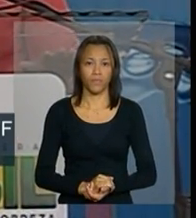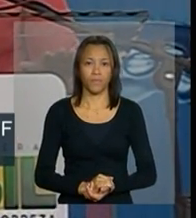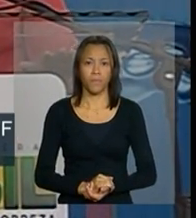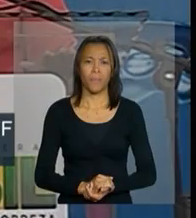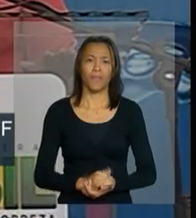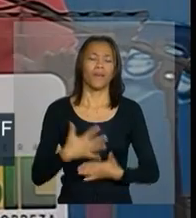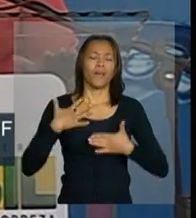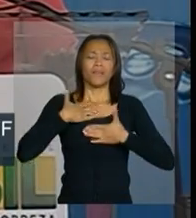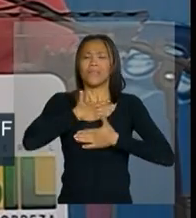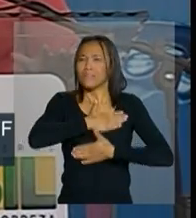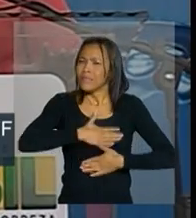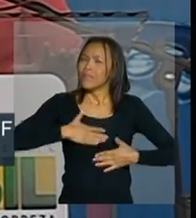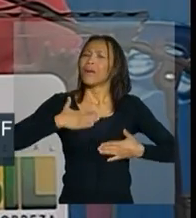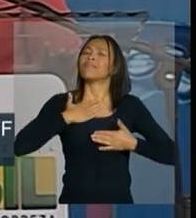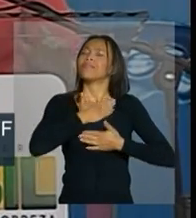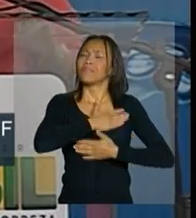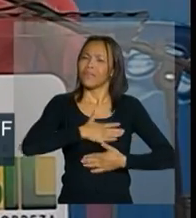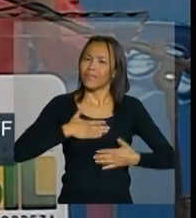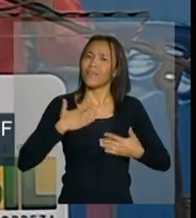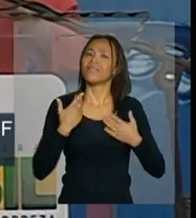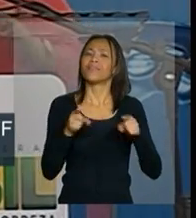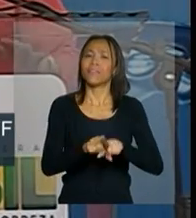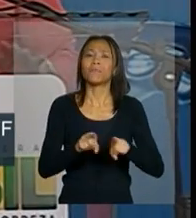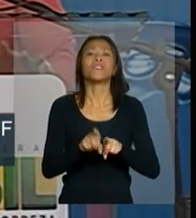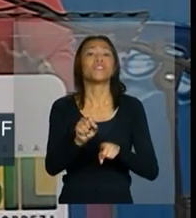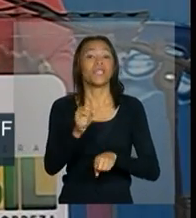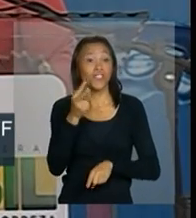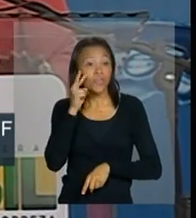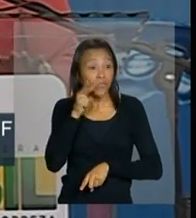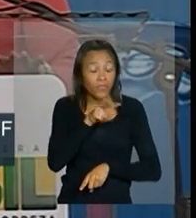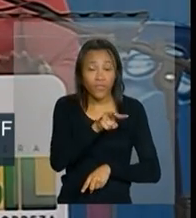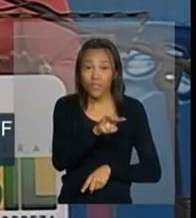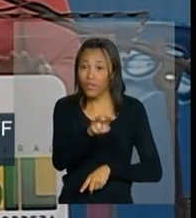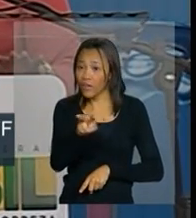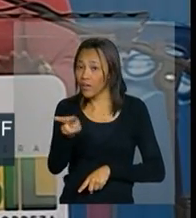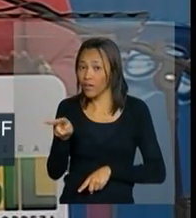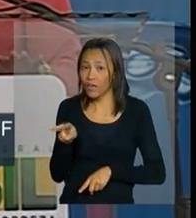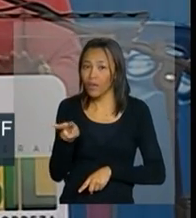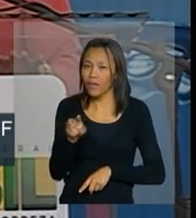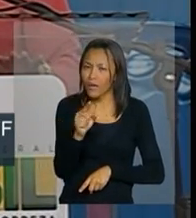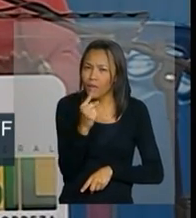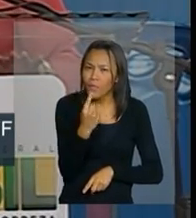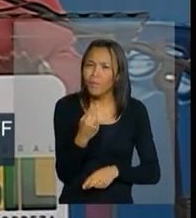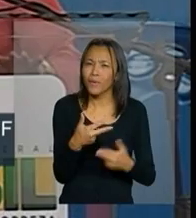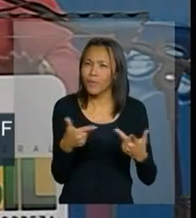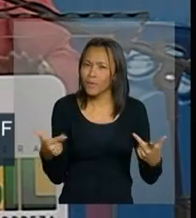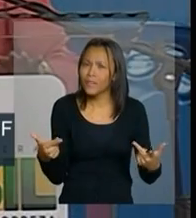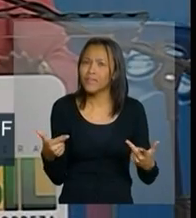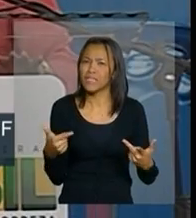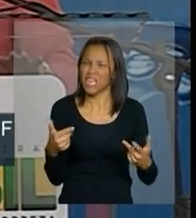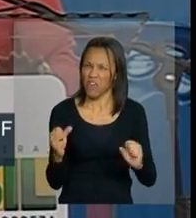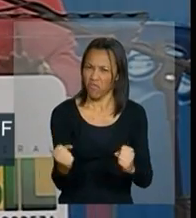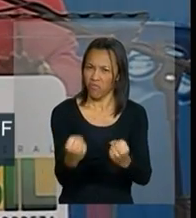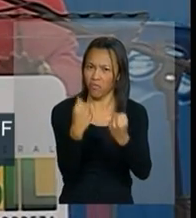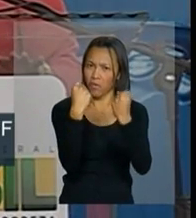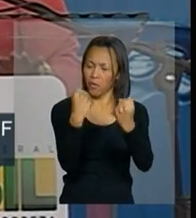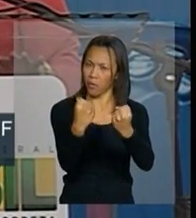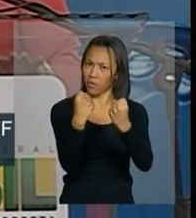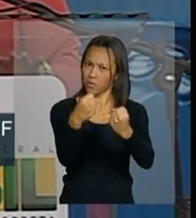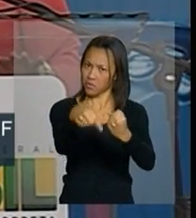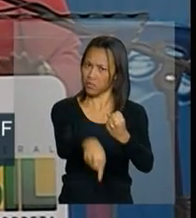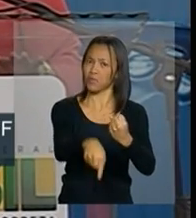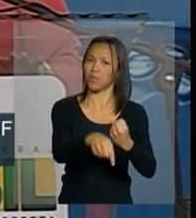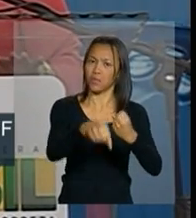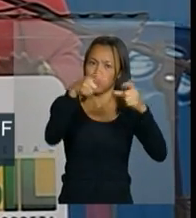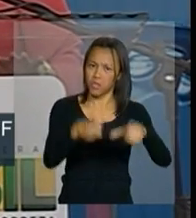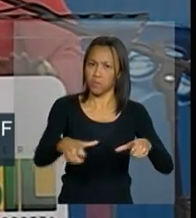muito satisfeita também de ver uma coisa que é muito forte aqui